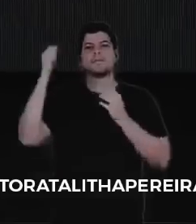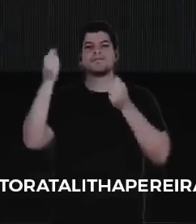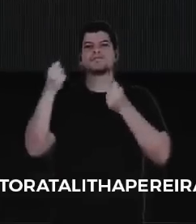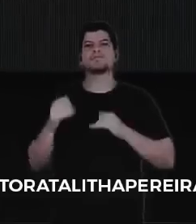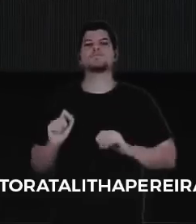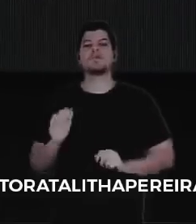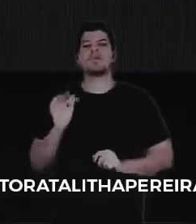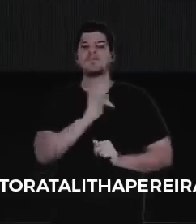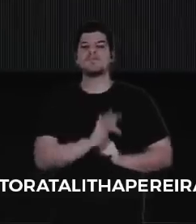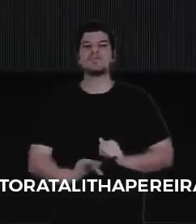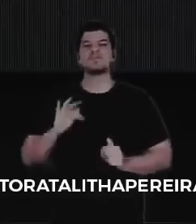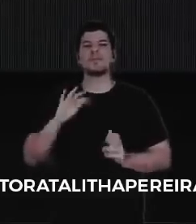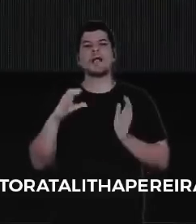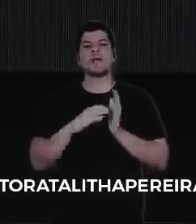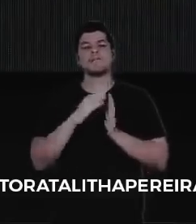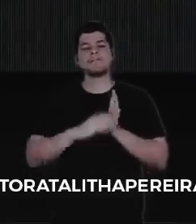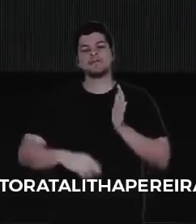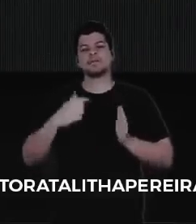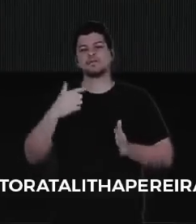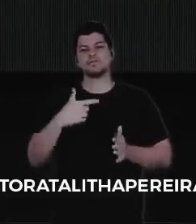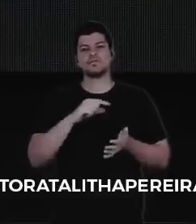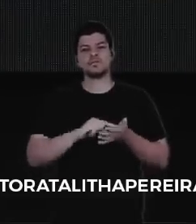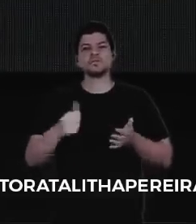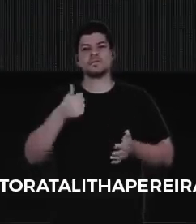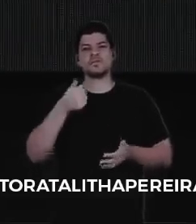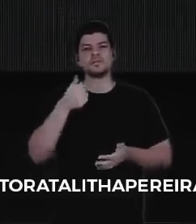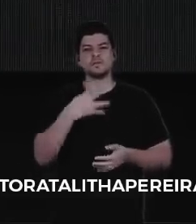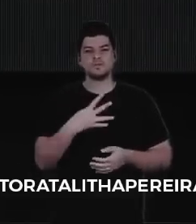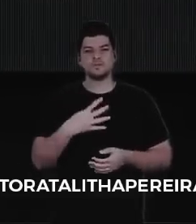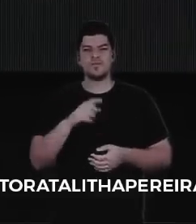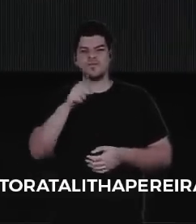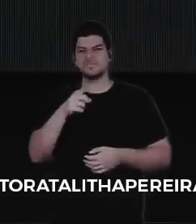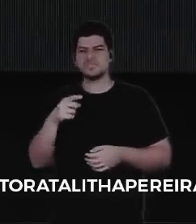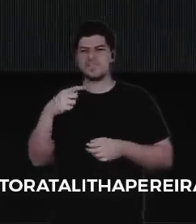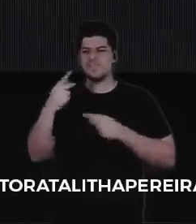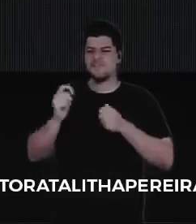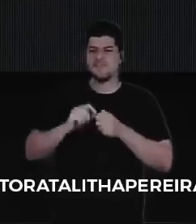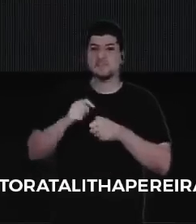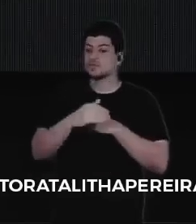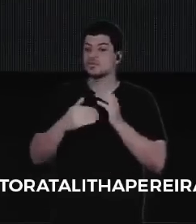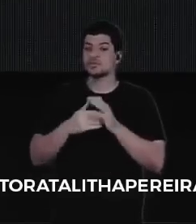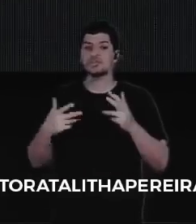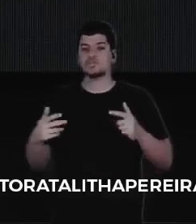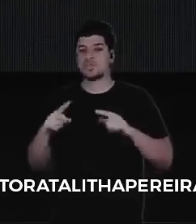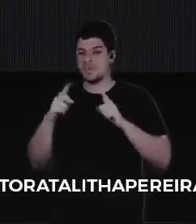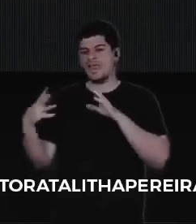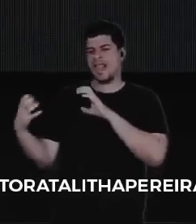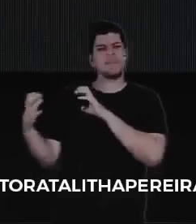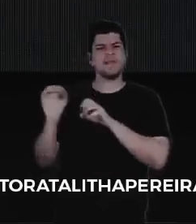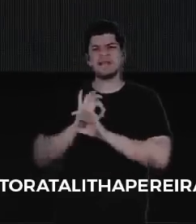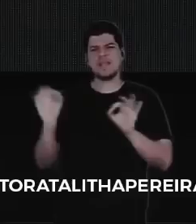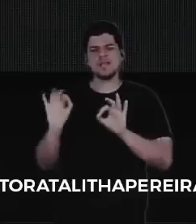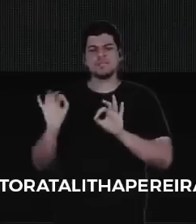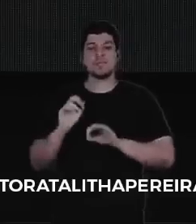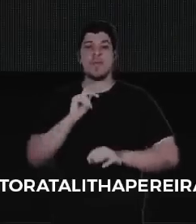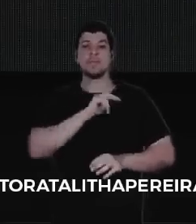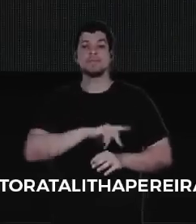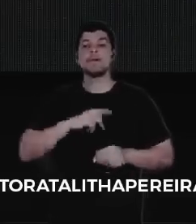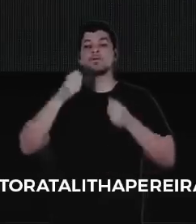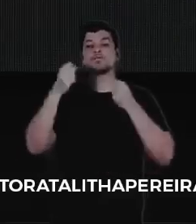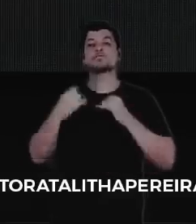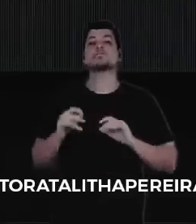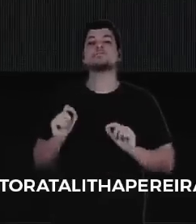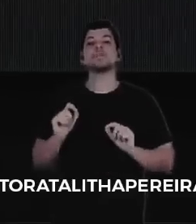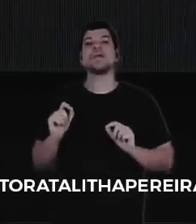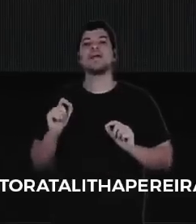tudo sem queixas, nem discussões. Ou seja, façam tudo sem reclamar. Paulo não está dizendo assim: façam